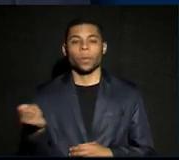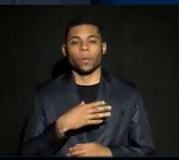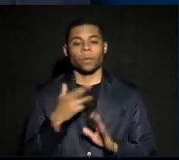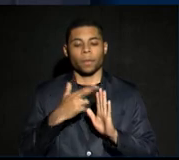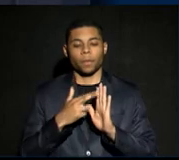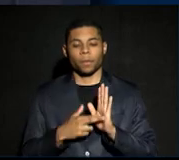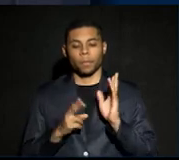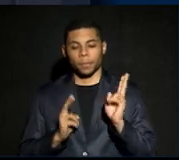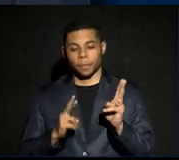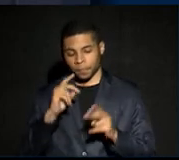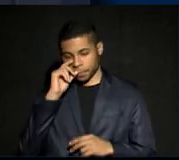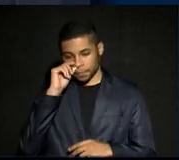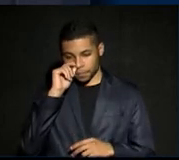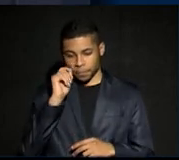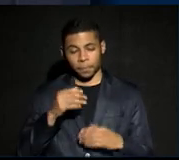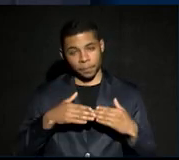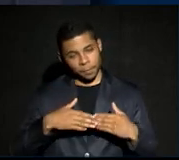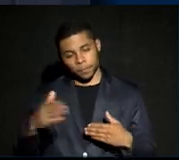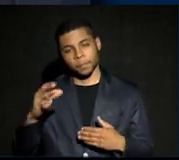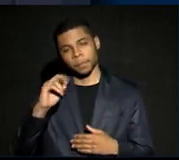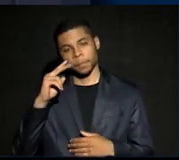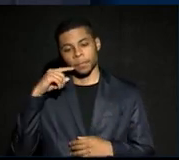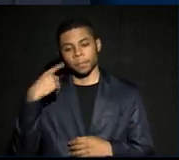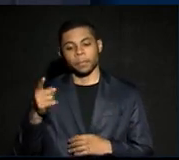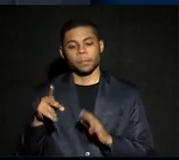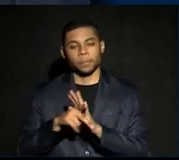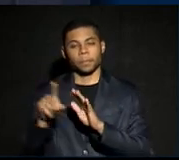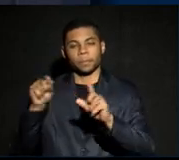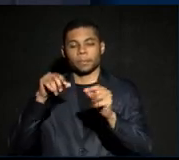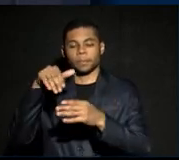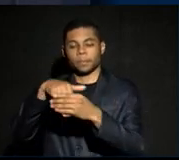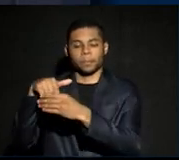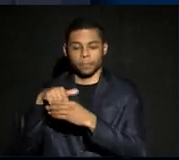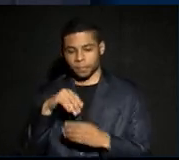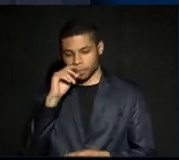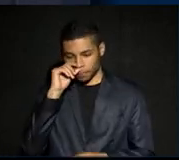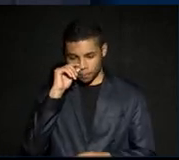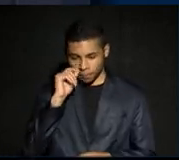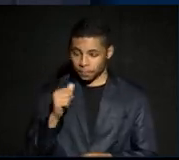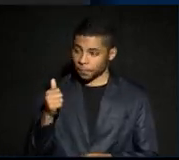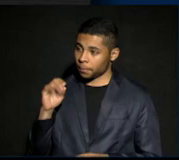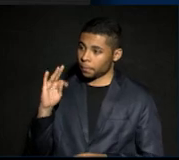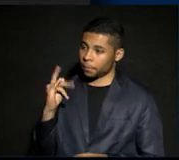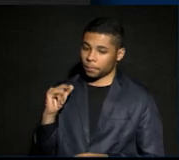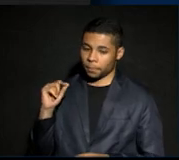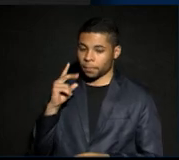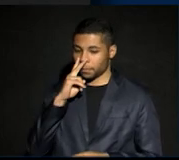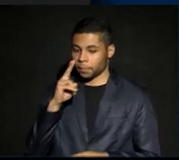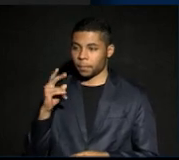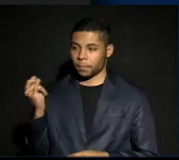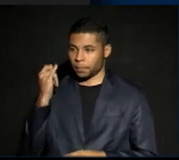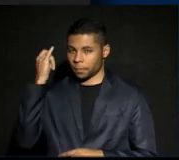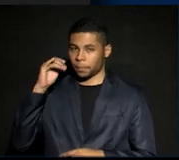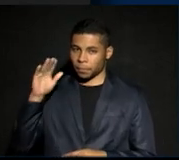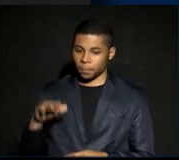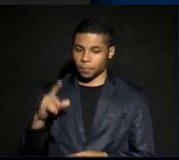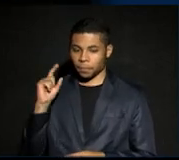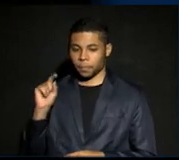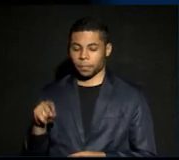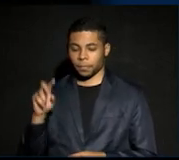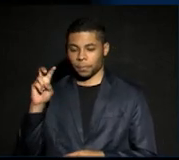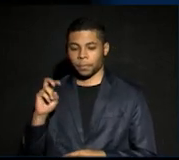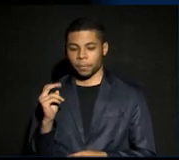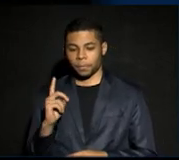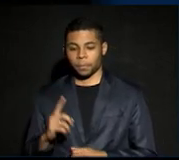regra fiscal a partir depois das eleições. Tiago, você acha que esse juro pode mais baixo desses